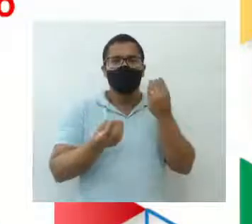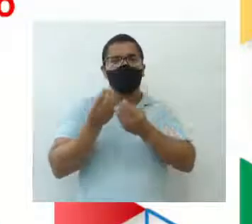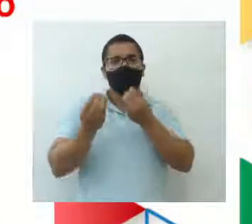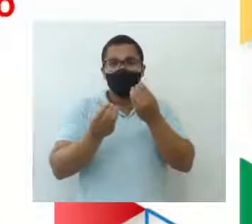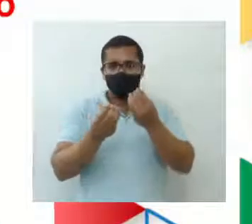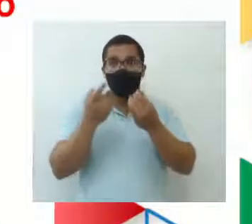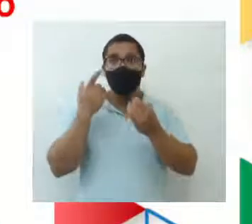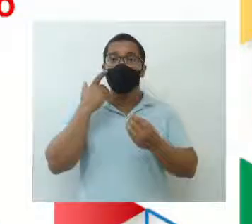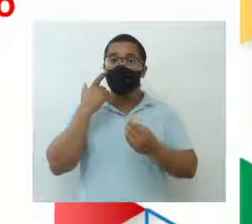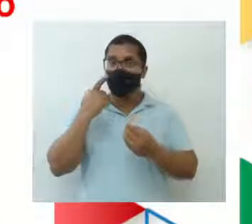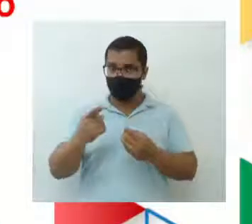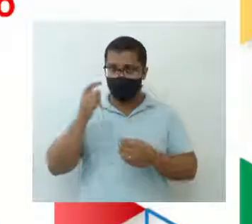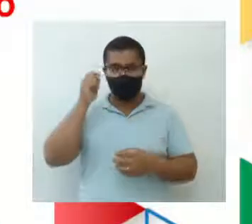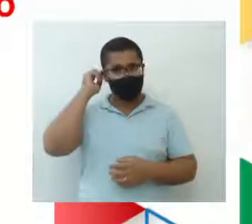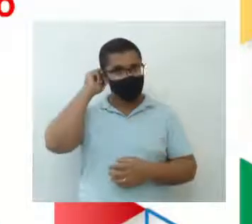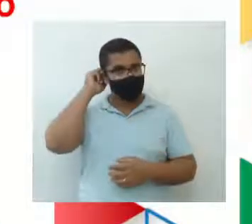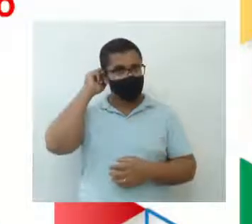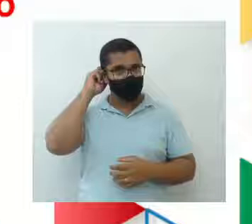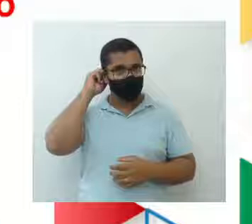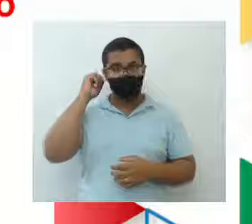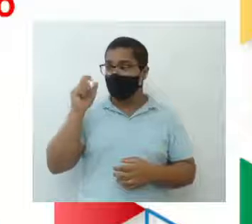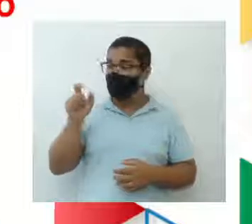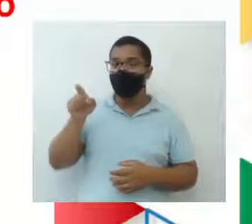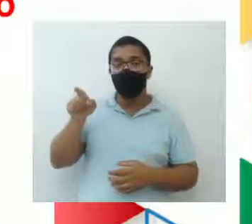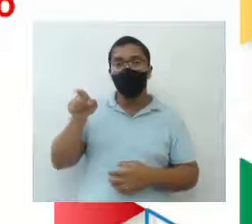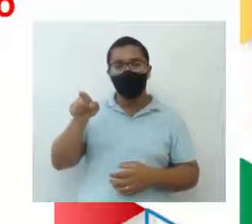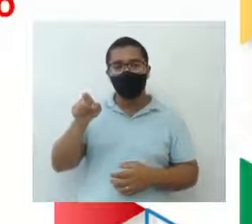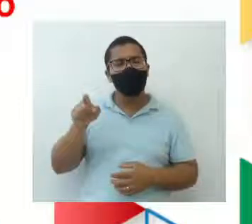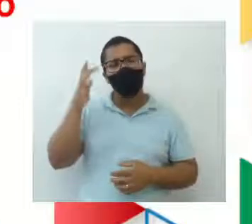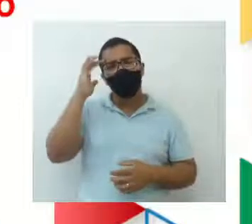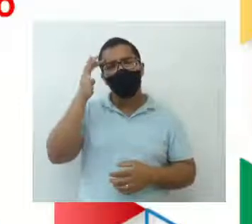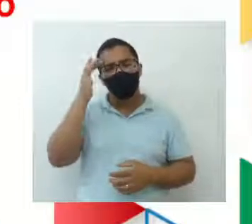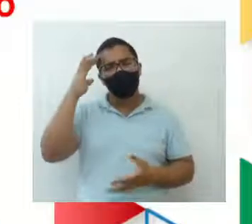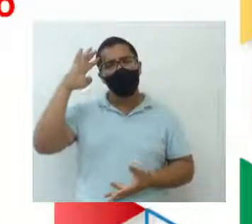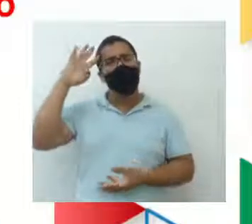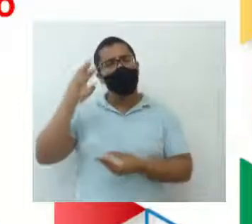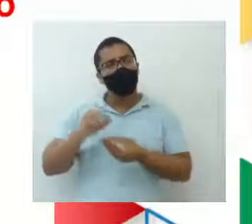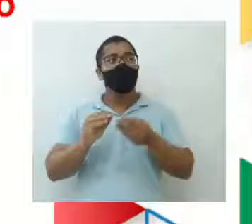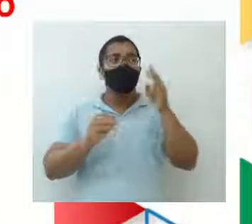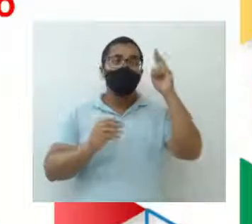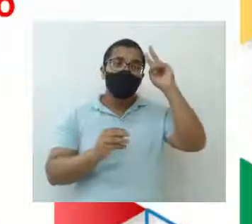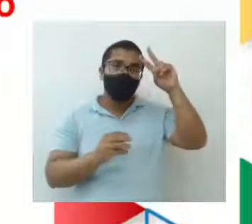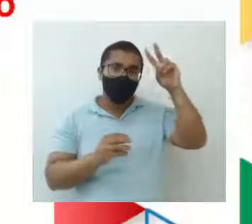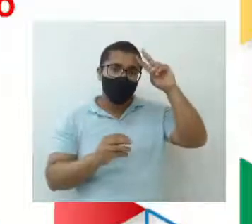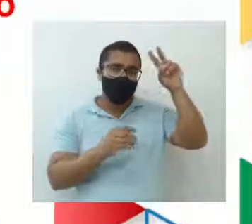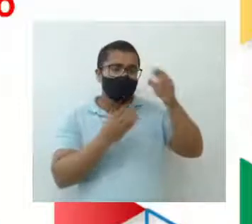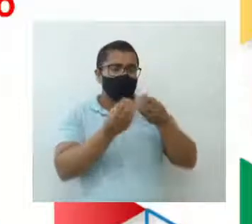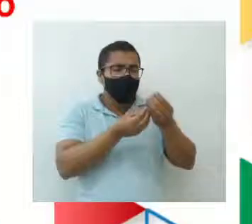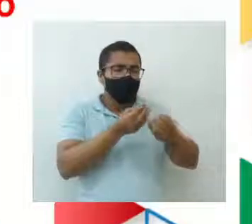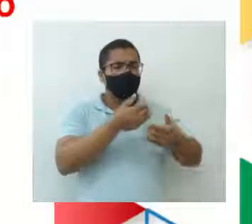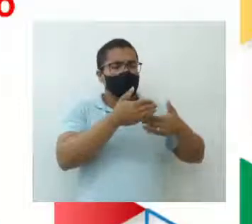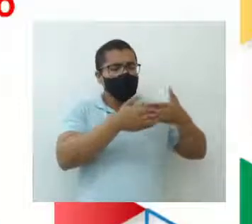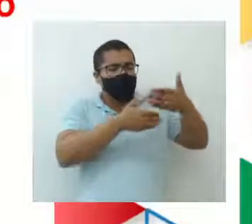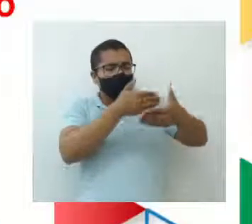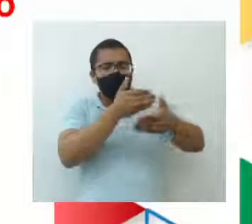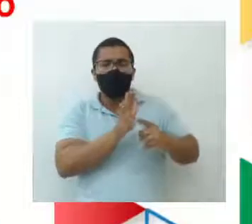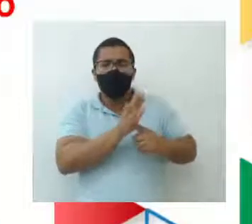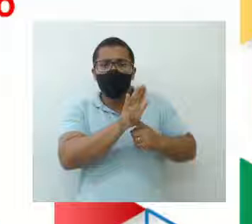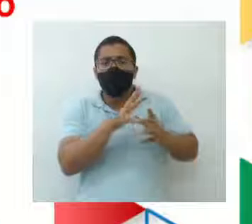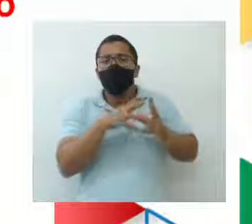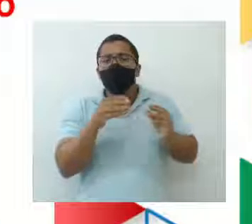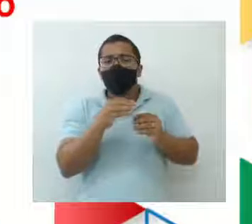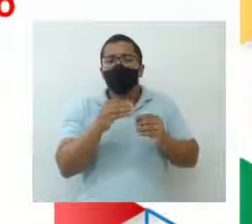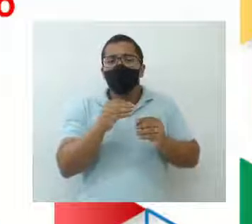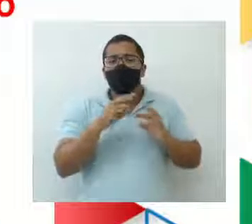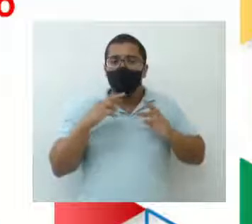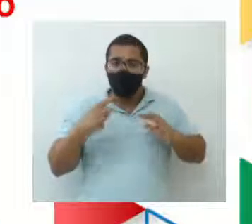destaque. Para ele, a história se desenvolve de maneira a evidenciar o espírito humano. Há